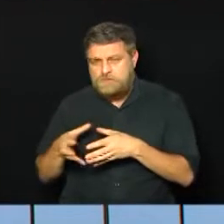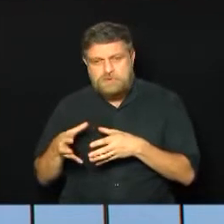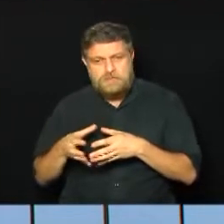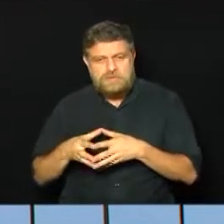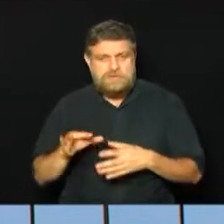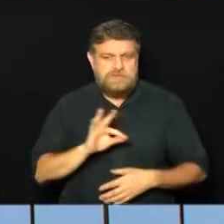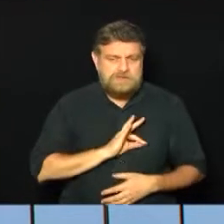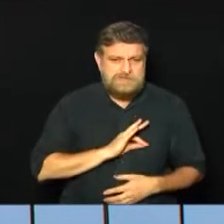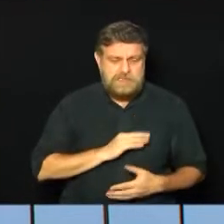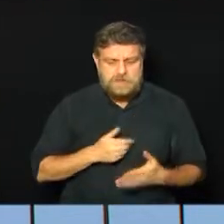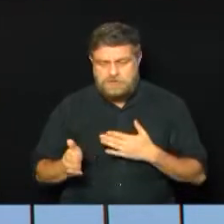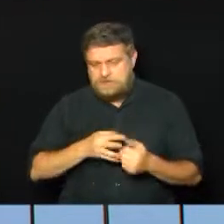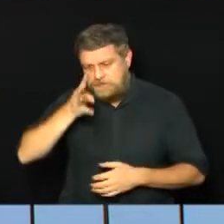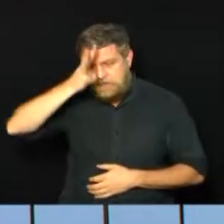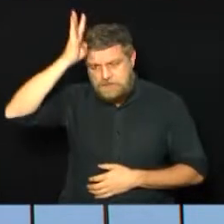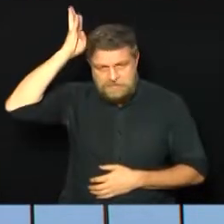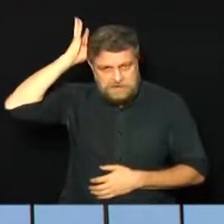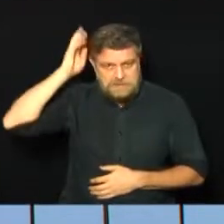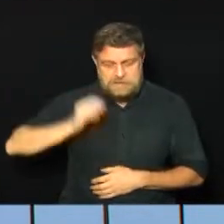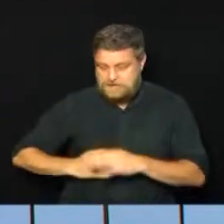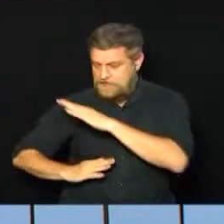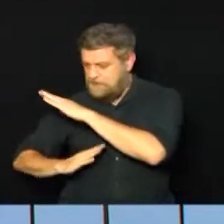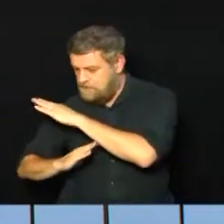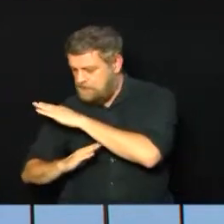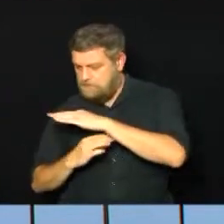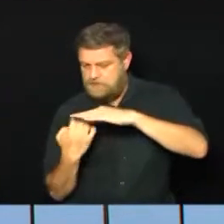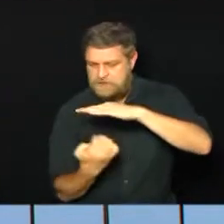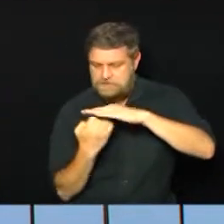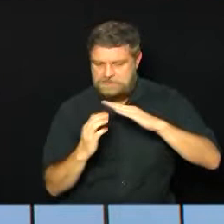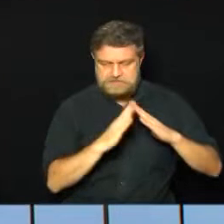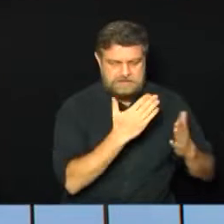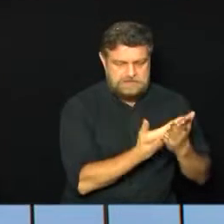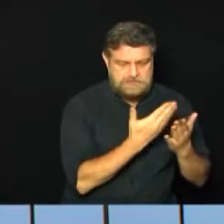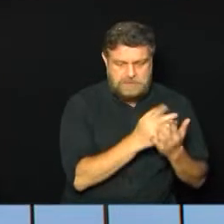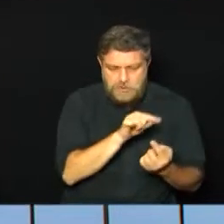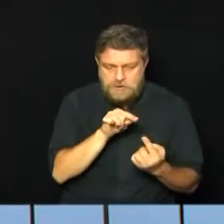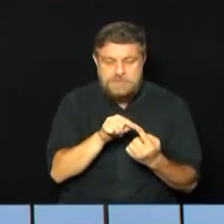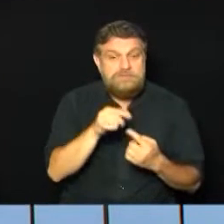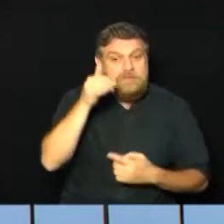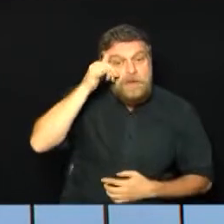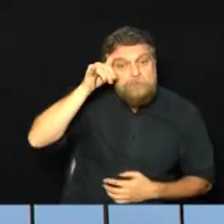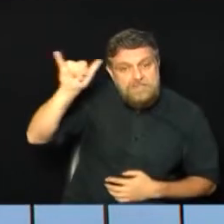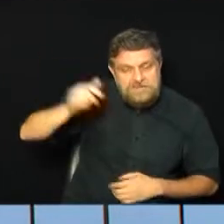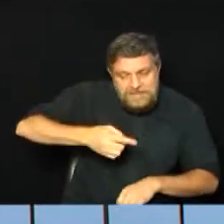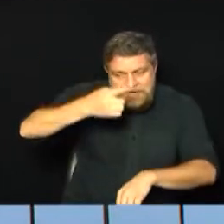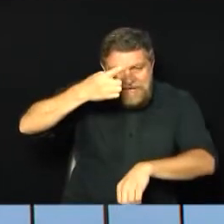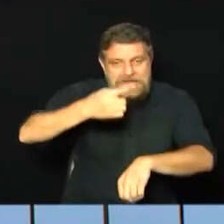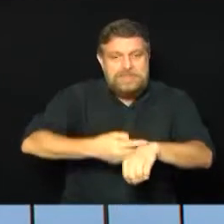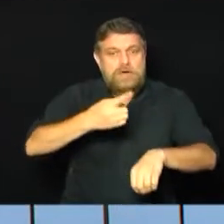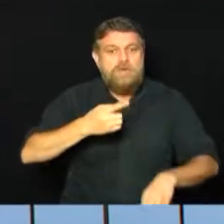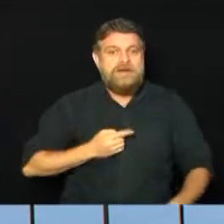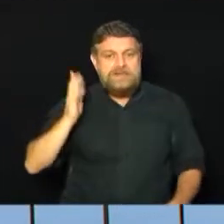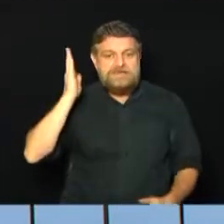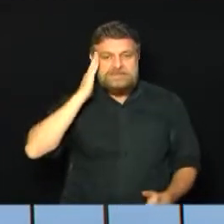seja na Câmara, seja nas escolas, seja em empresas, né? Uma coisa normal, prevenção. Na hora da necessidade, quais são